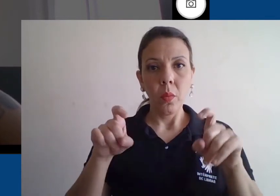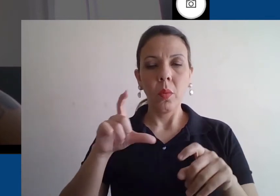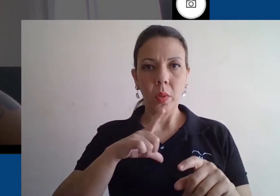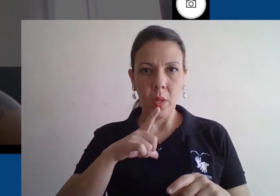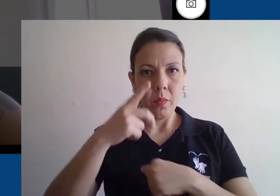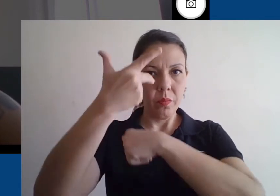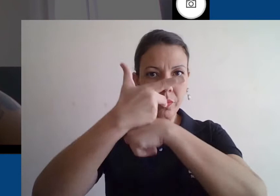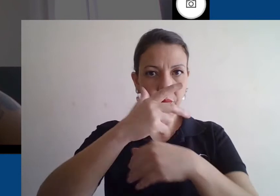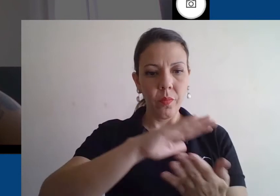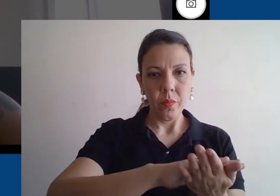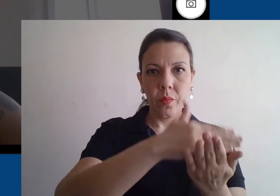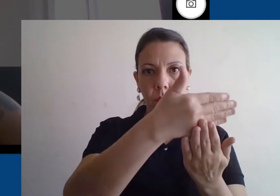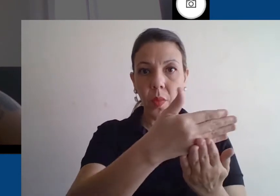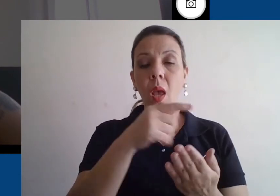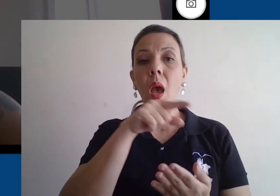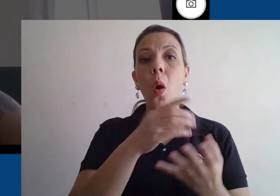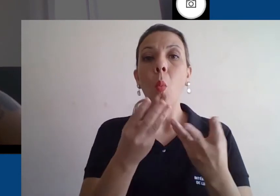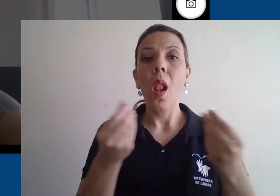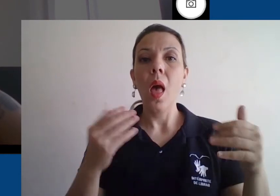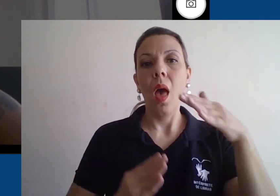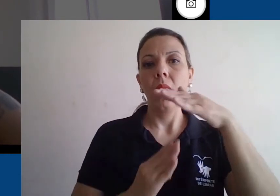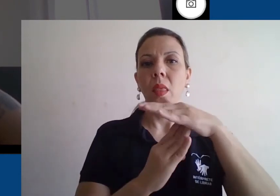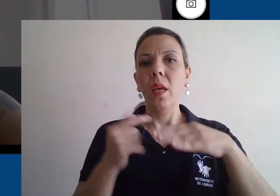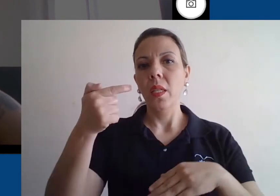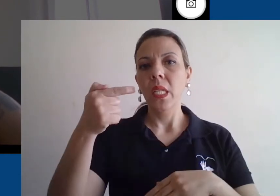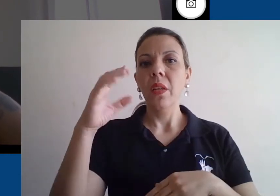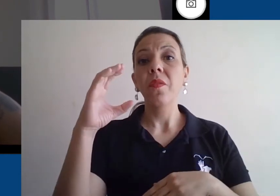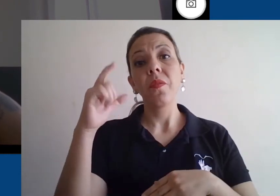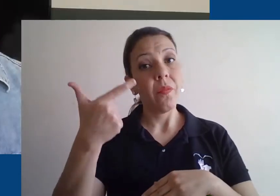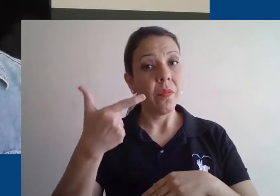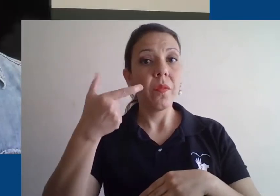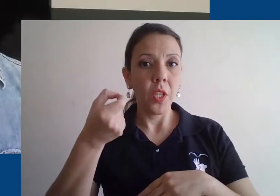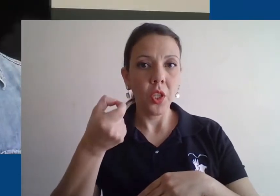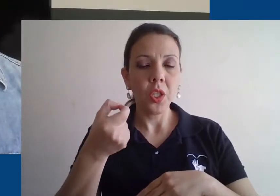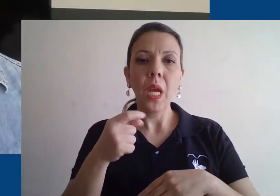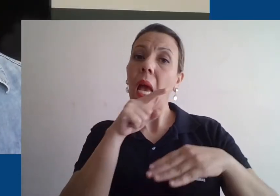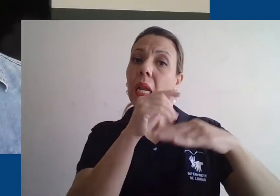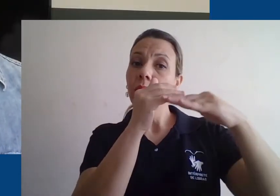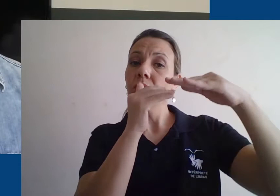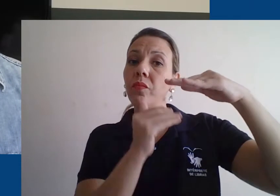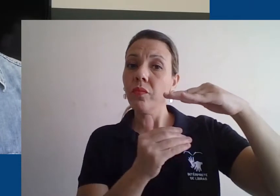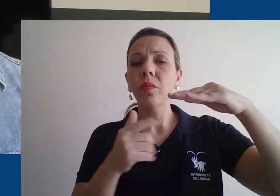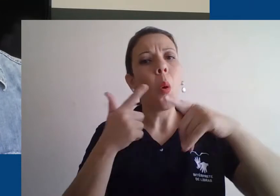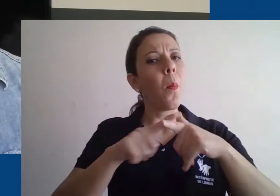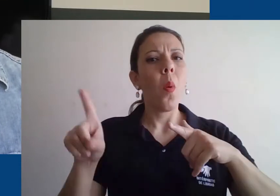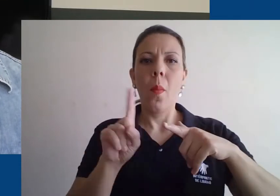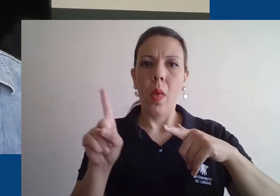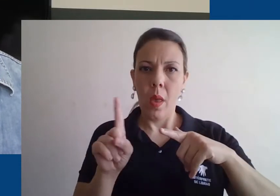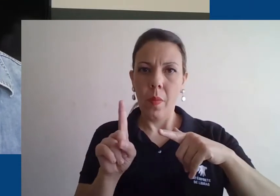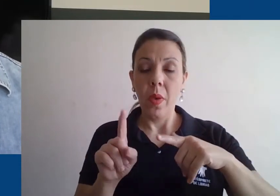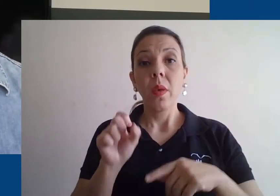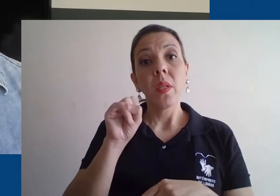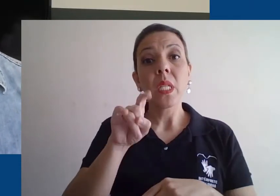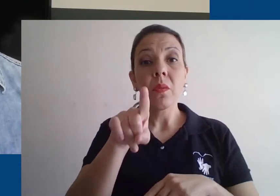só até 720, o que é um degrau a menos no sentido de qualidade de gravação. Não é um grande problema. Se você só tiver